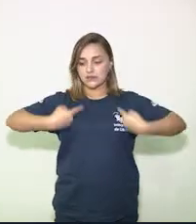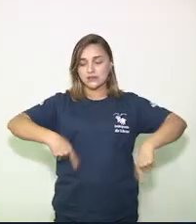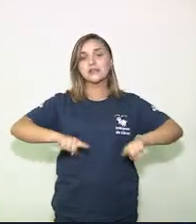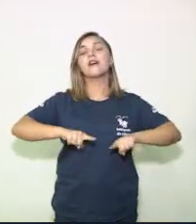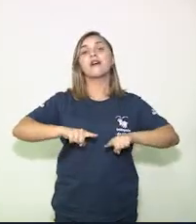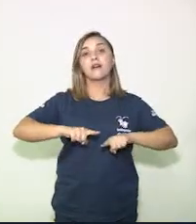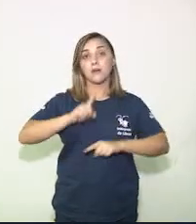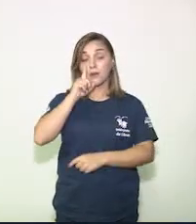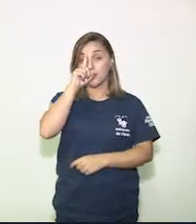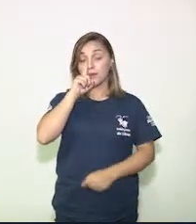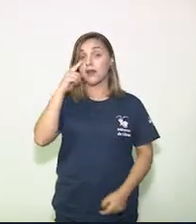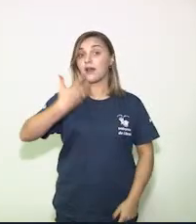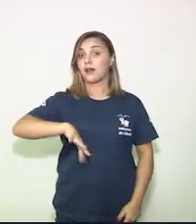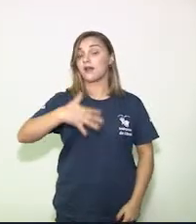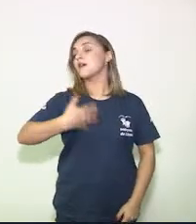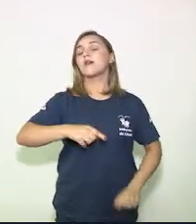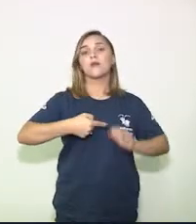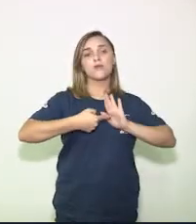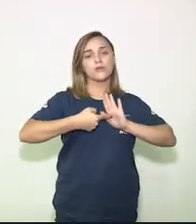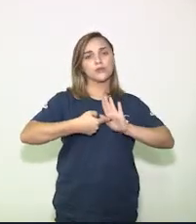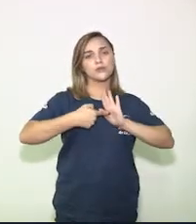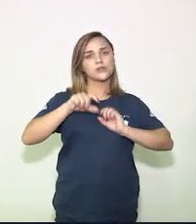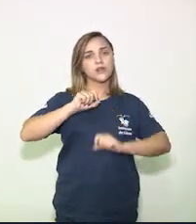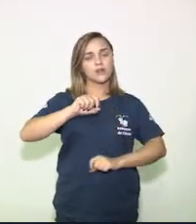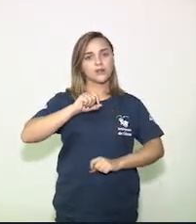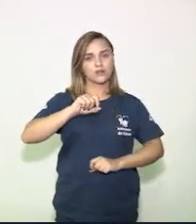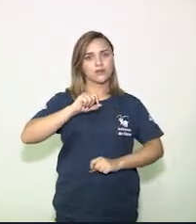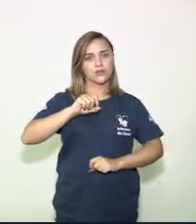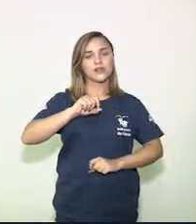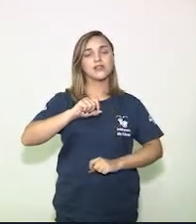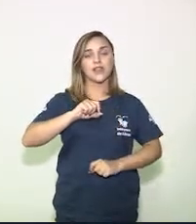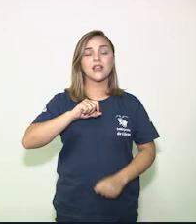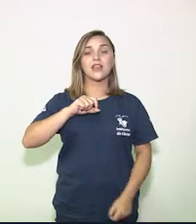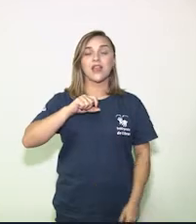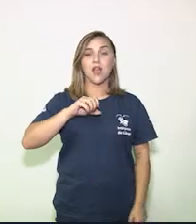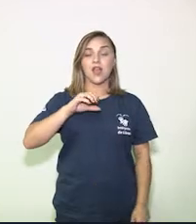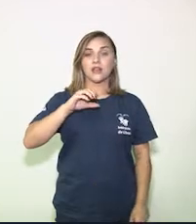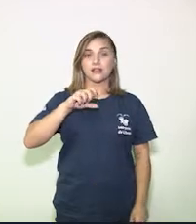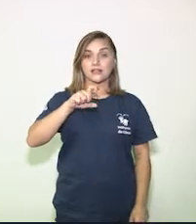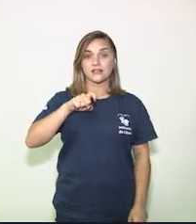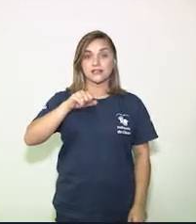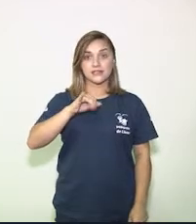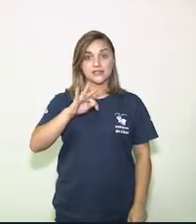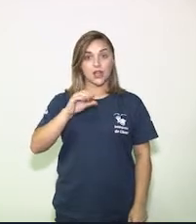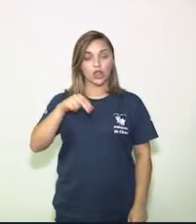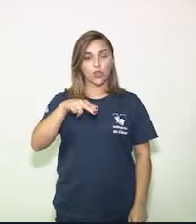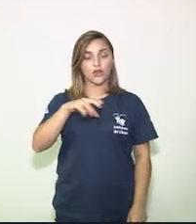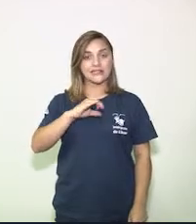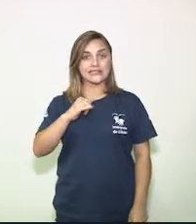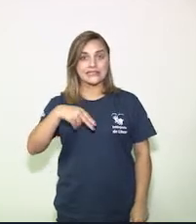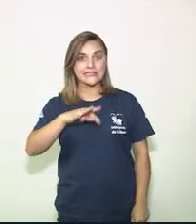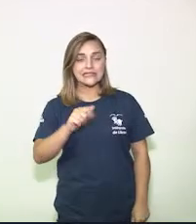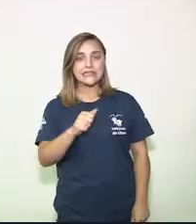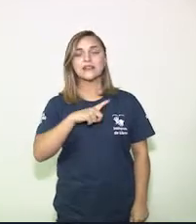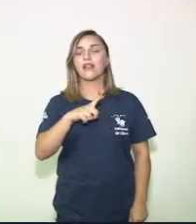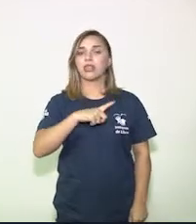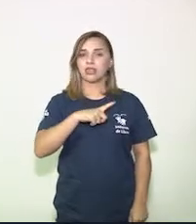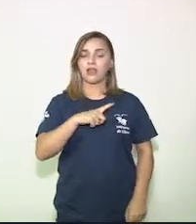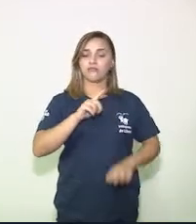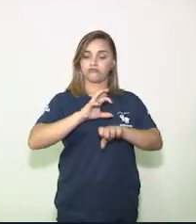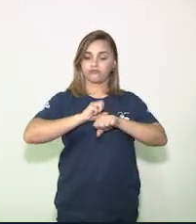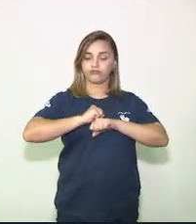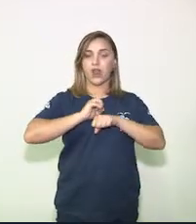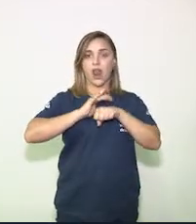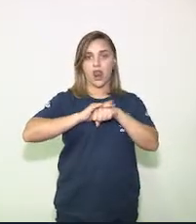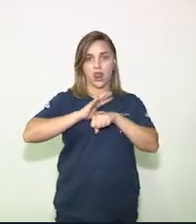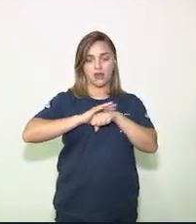multissistêmica, que apresentava uma tempestade de citocinas, marcadores inflamatórios, que apontava